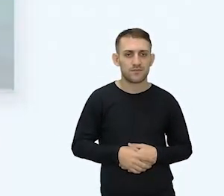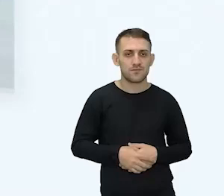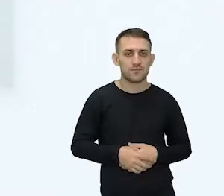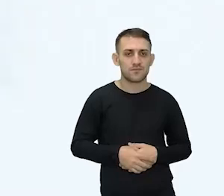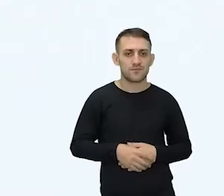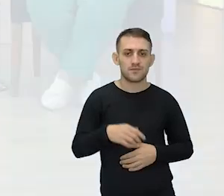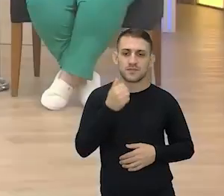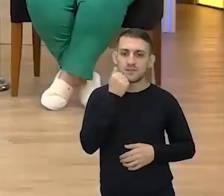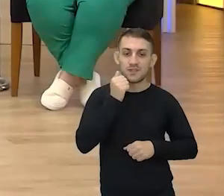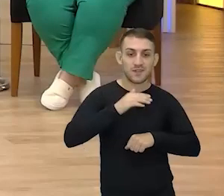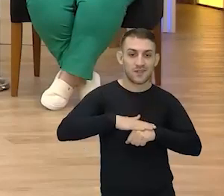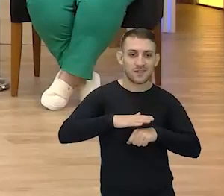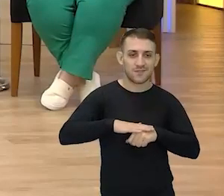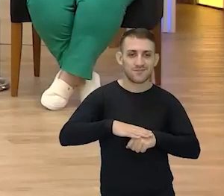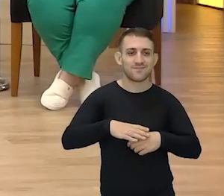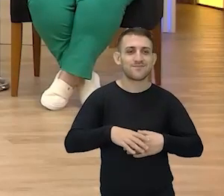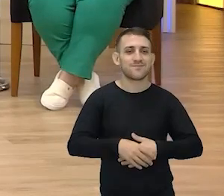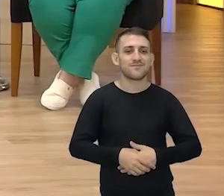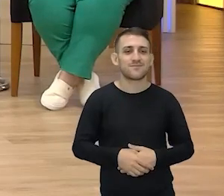em Ação!